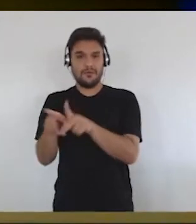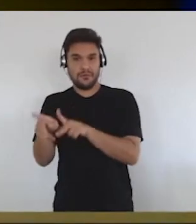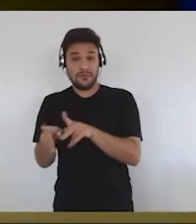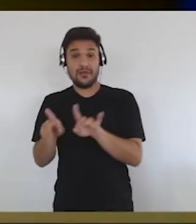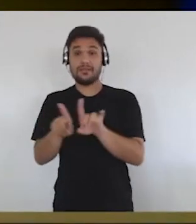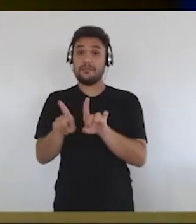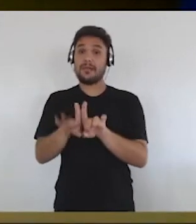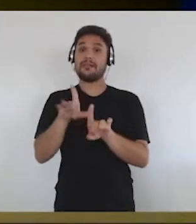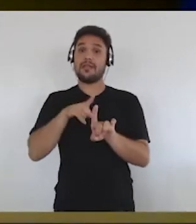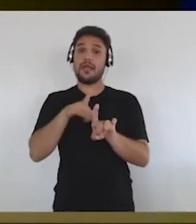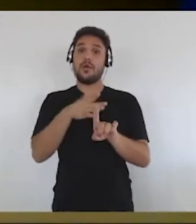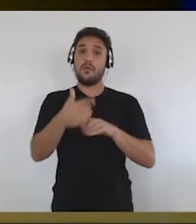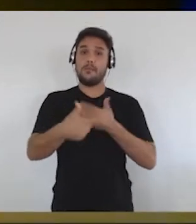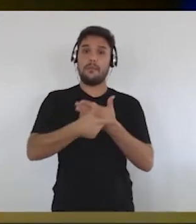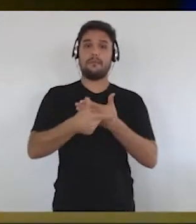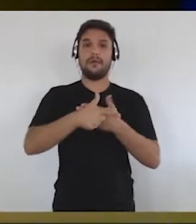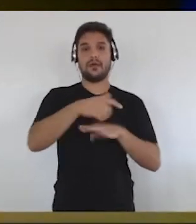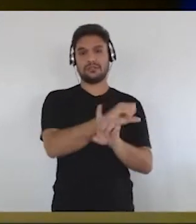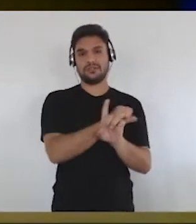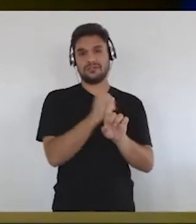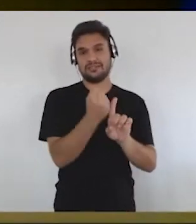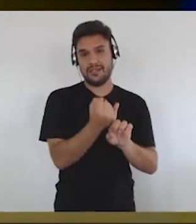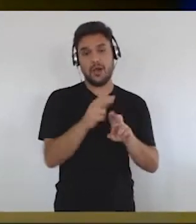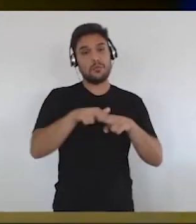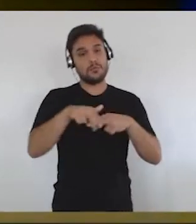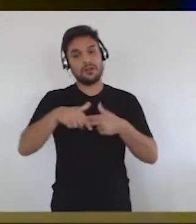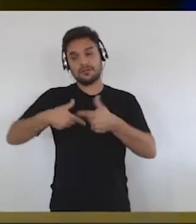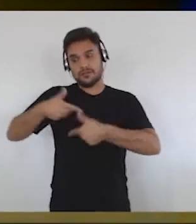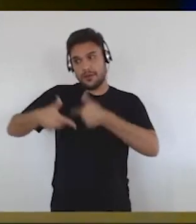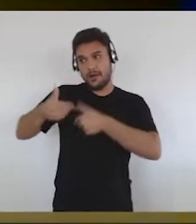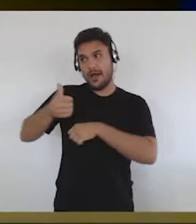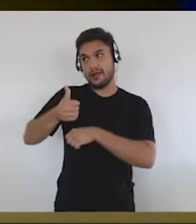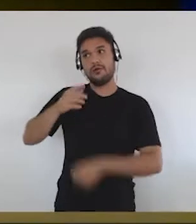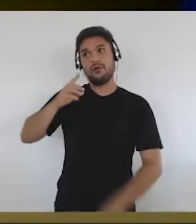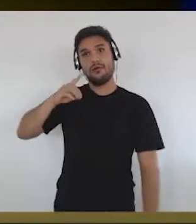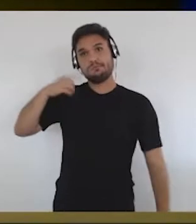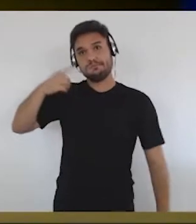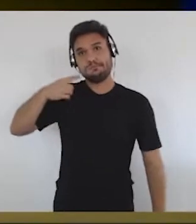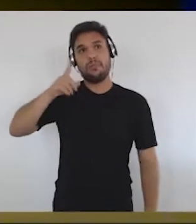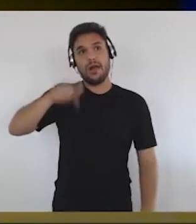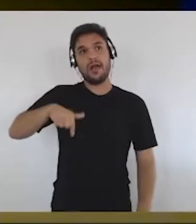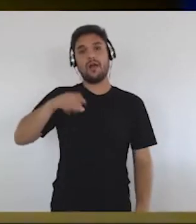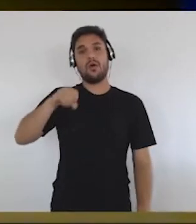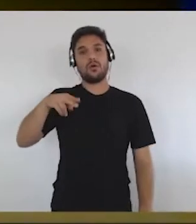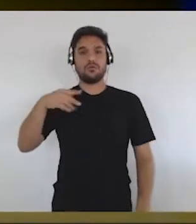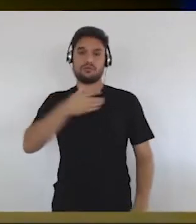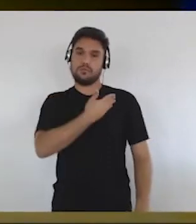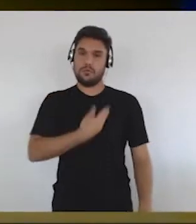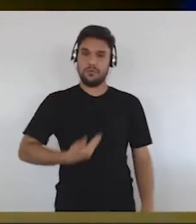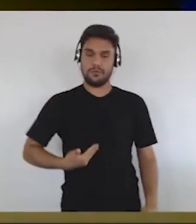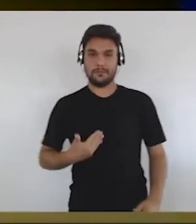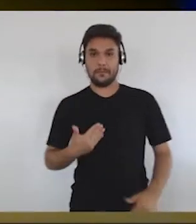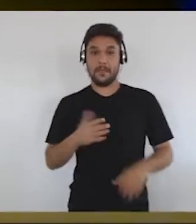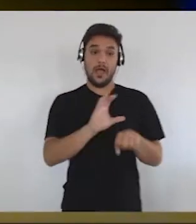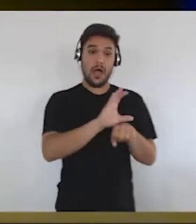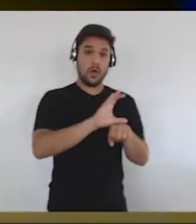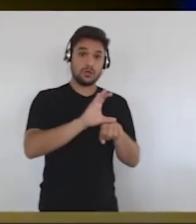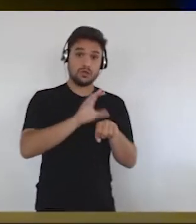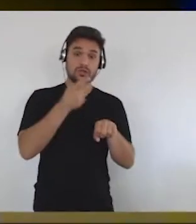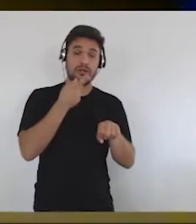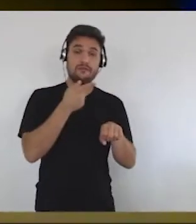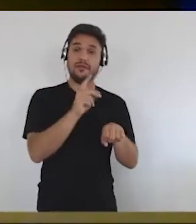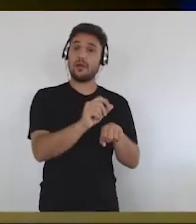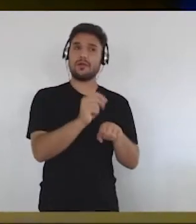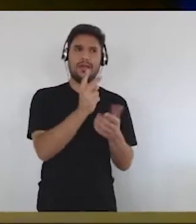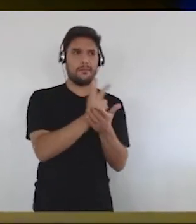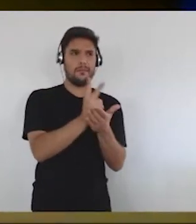função social. Portanto, os atos dos advogados constituem munus público. A nossa Constituição Federal afirma também,